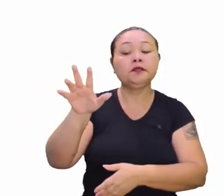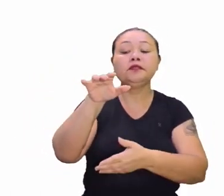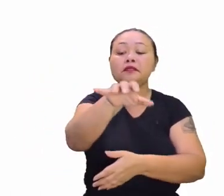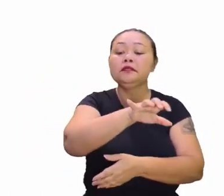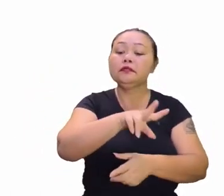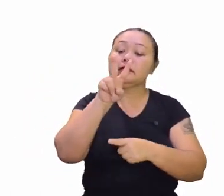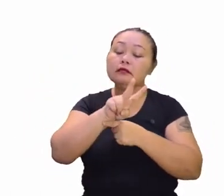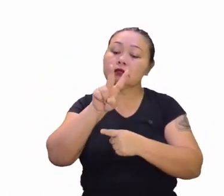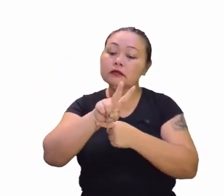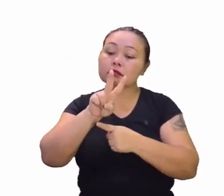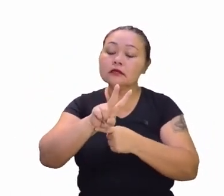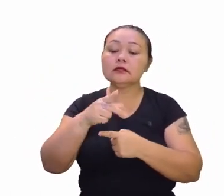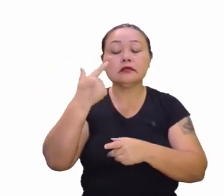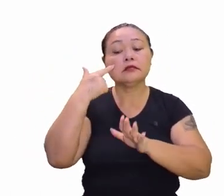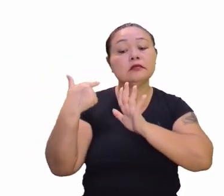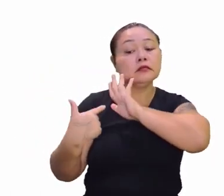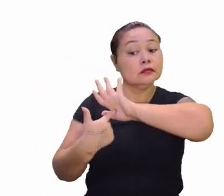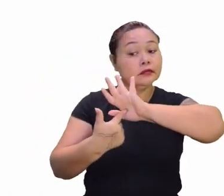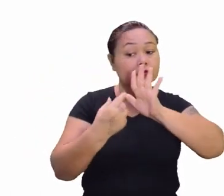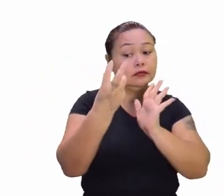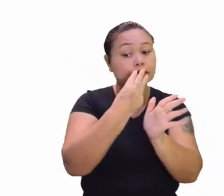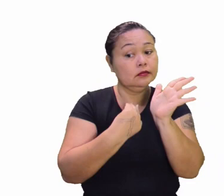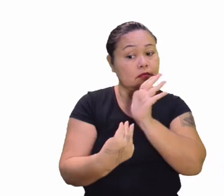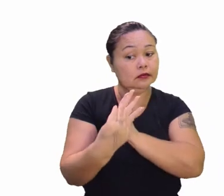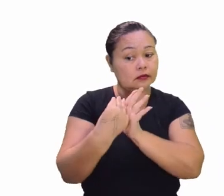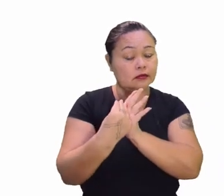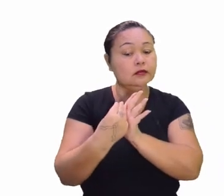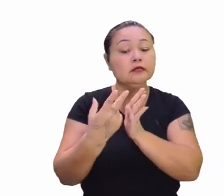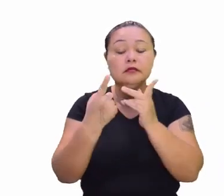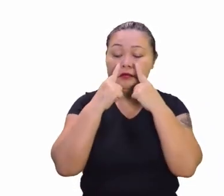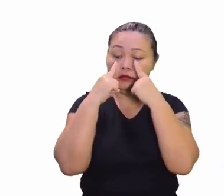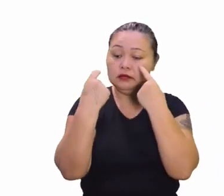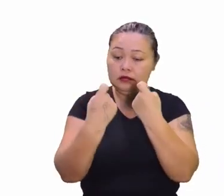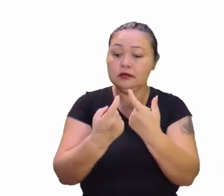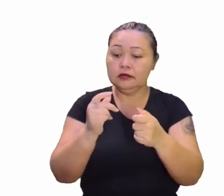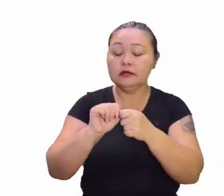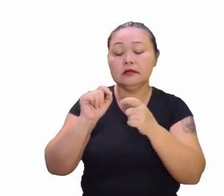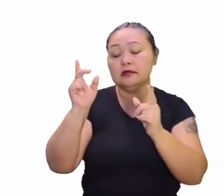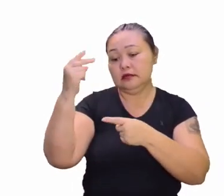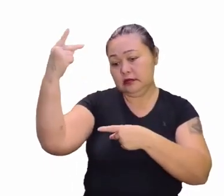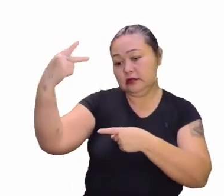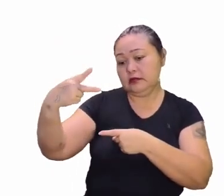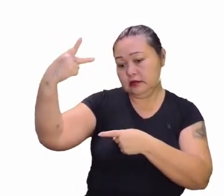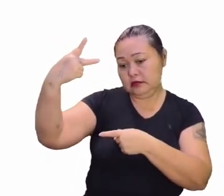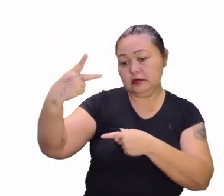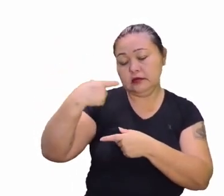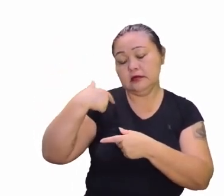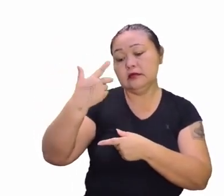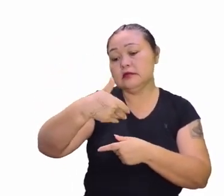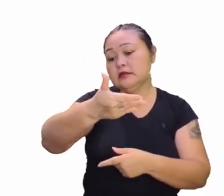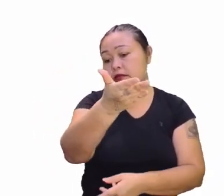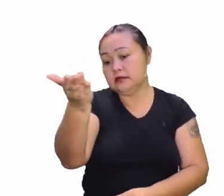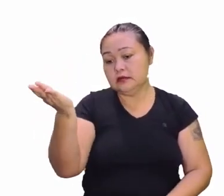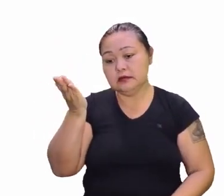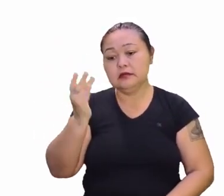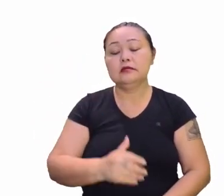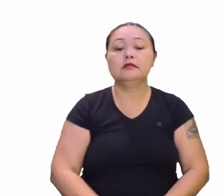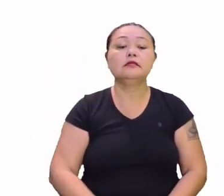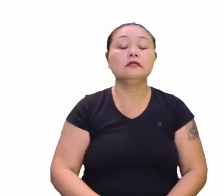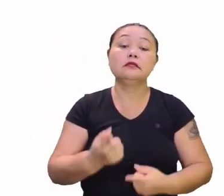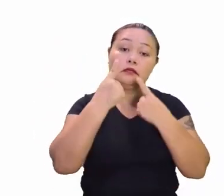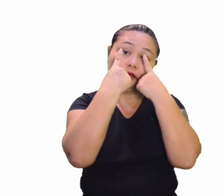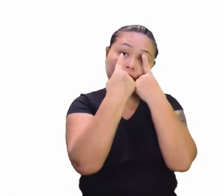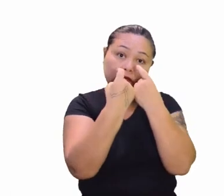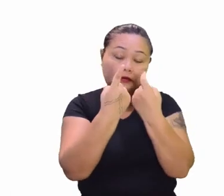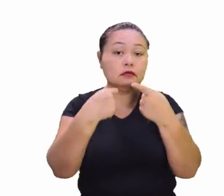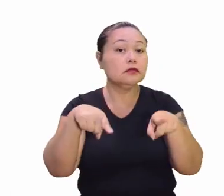unidades de conservação, porque a gente está apresentando o mapa agora e eu achei interessante colocar essas duas observações para vocês aqui. Interessante